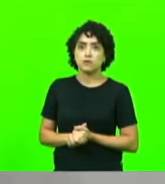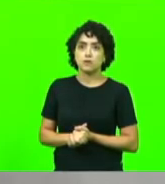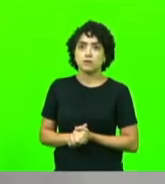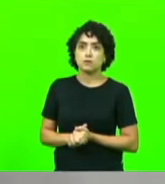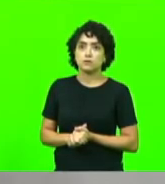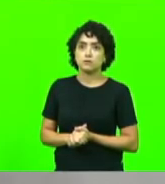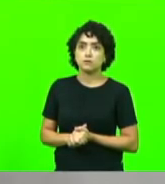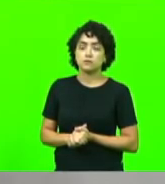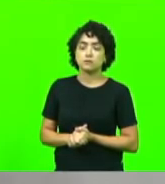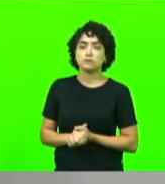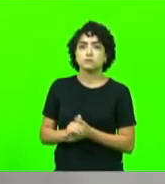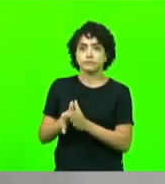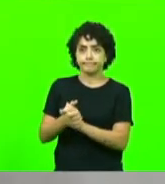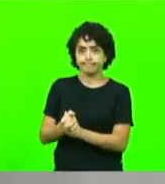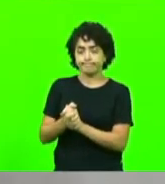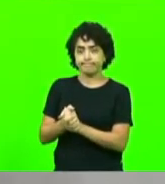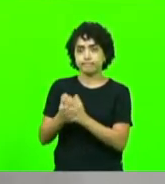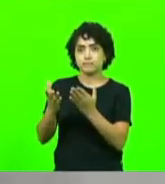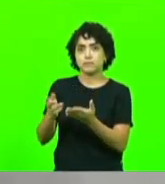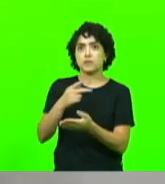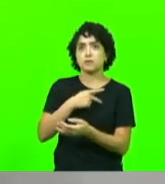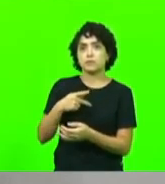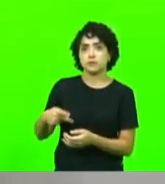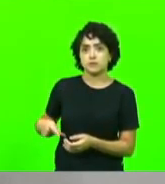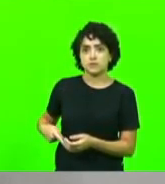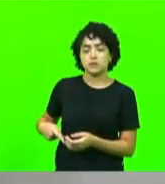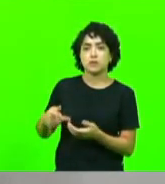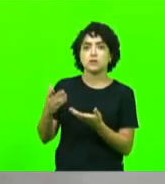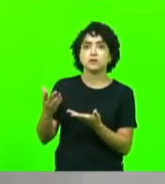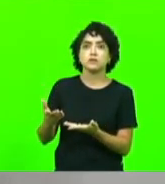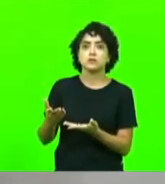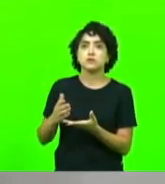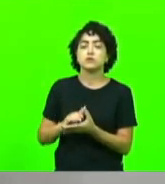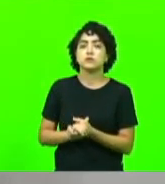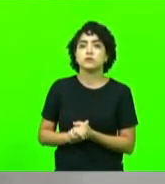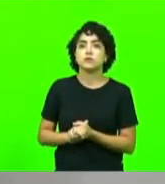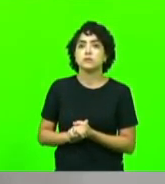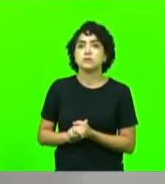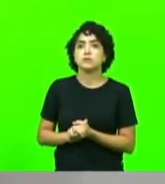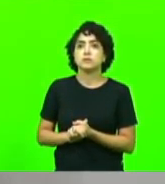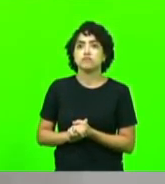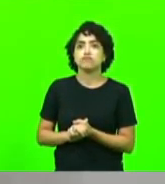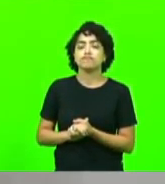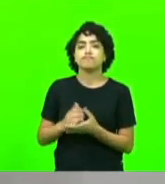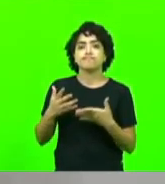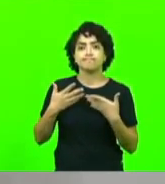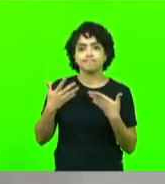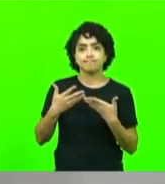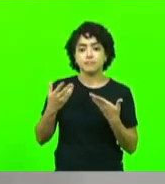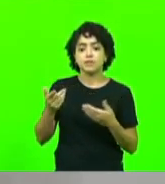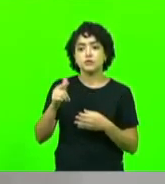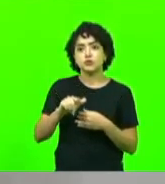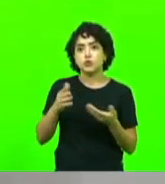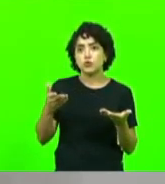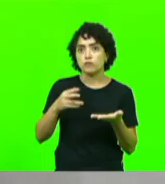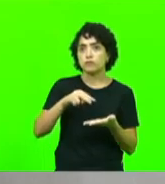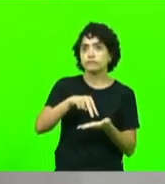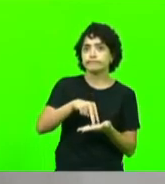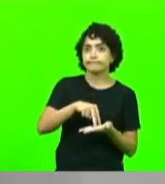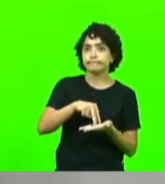Cumprimentar o presidente Moacir, dizer que é uma alegria mais uma vez estar aqui